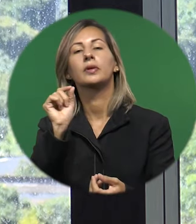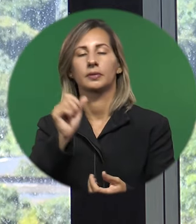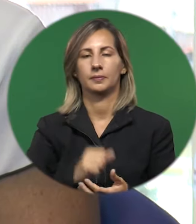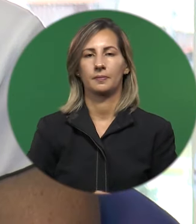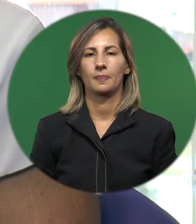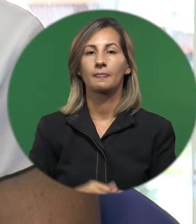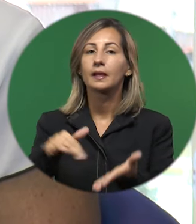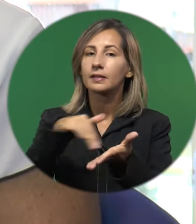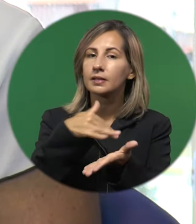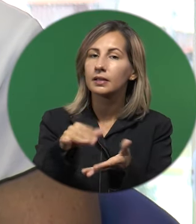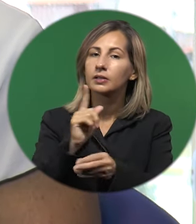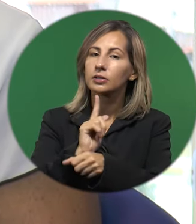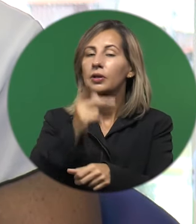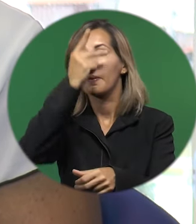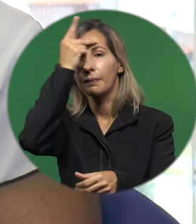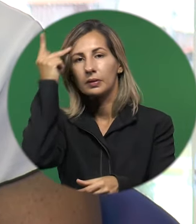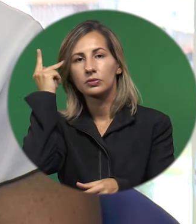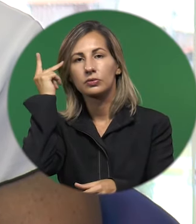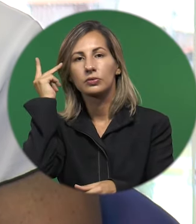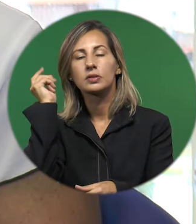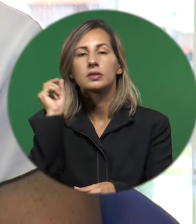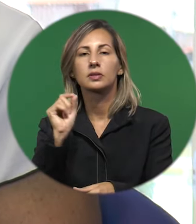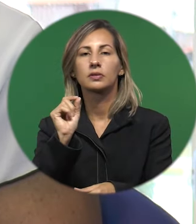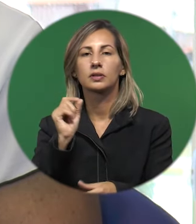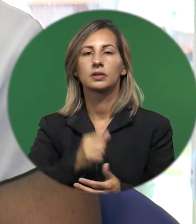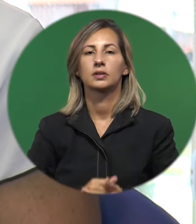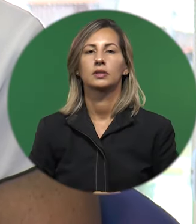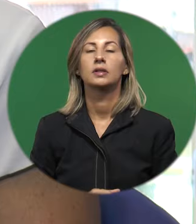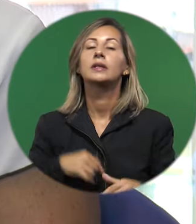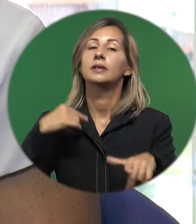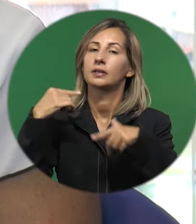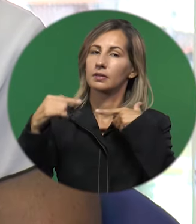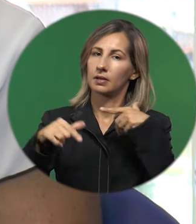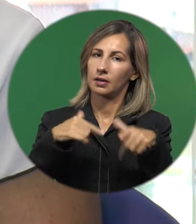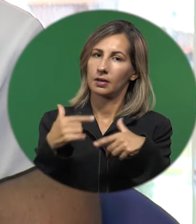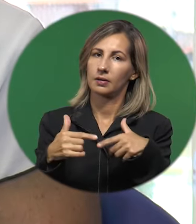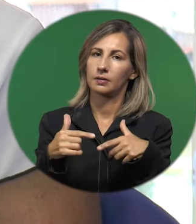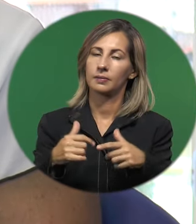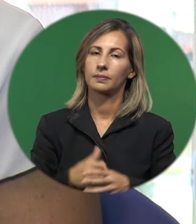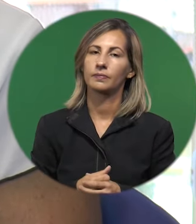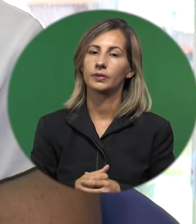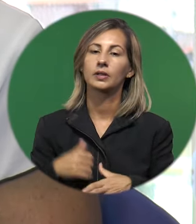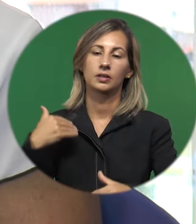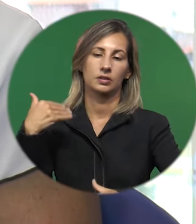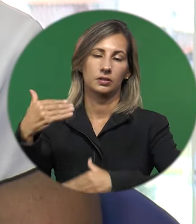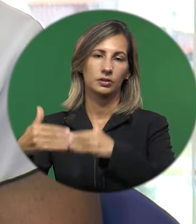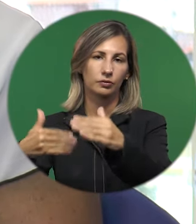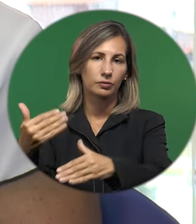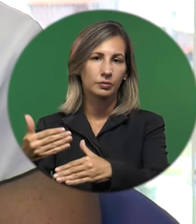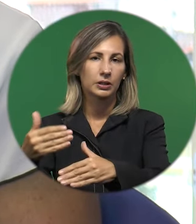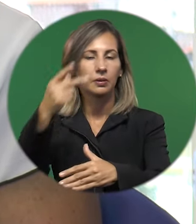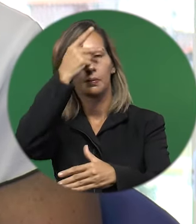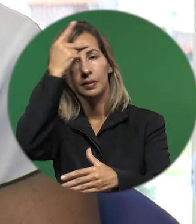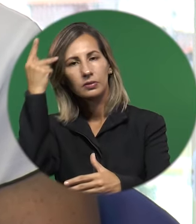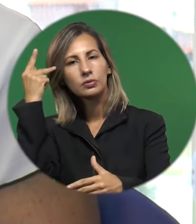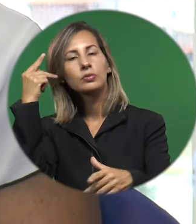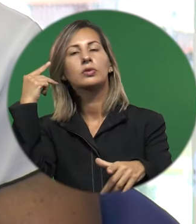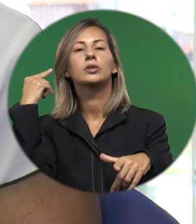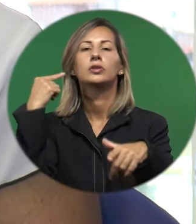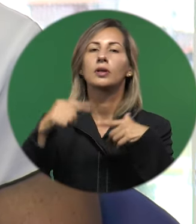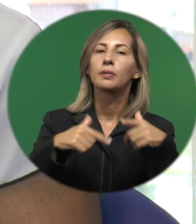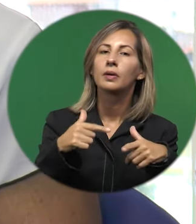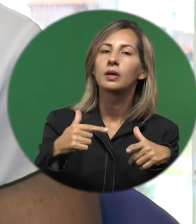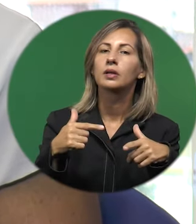Pessoas. A Secretaria de Gestão de Pessoas, ela trabalha com o desenvolvimento dos servidores,